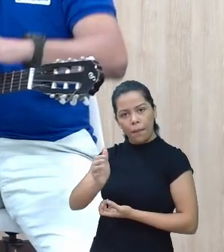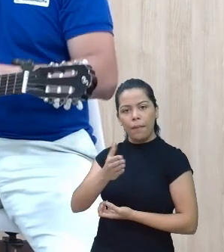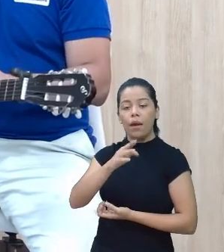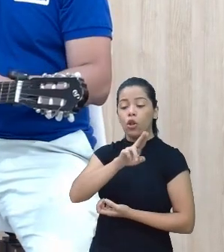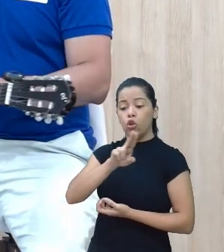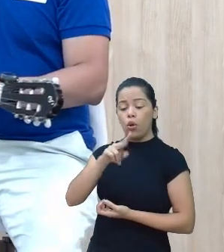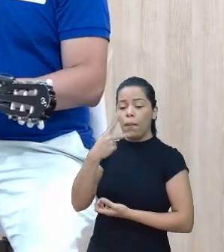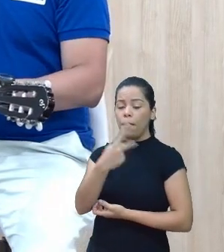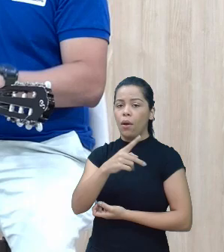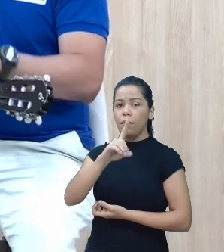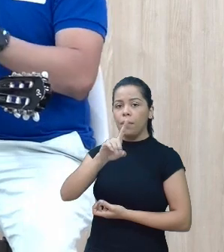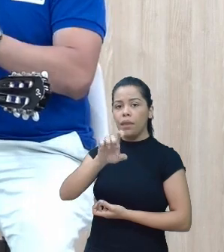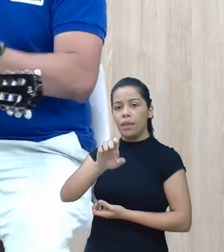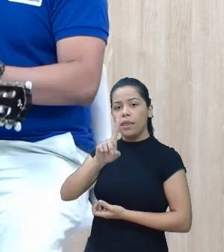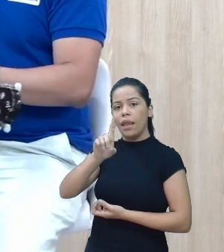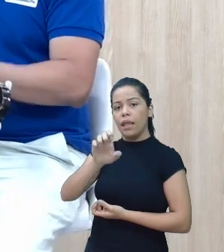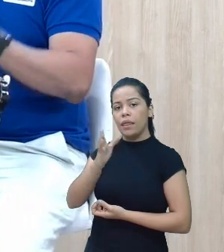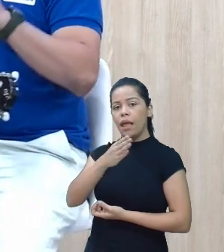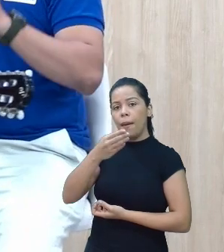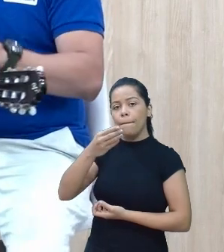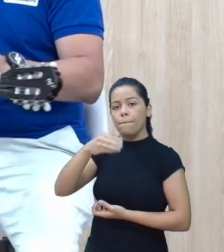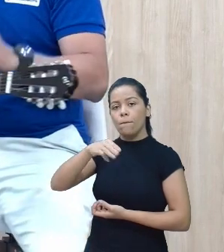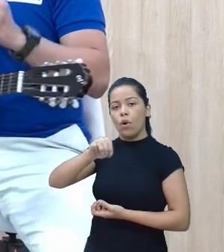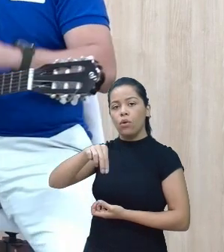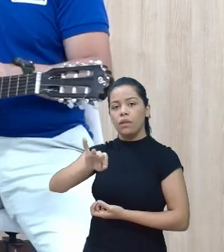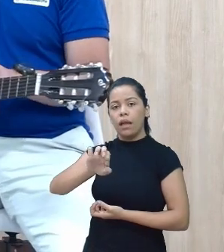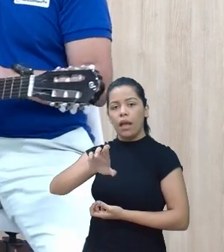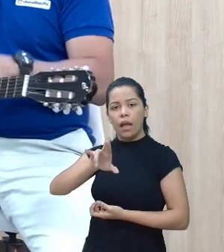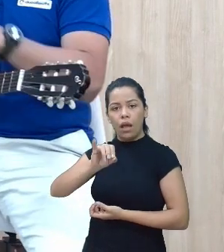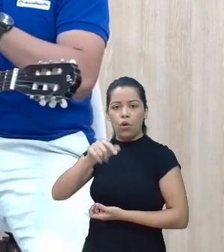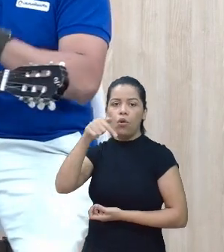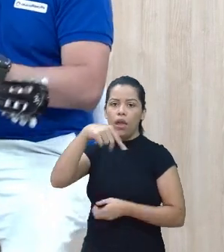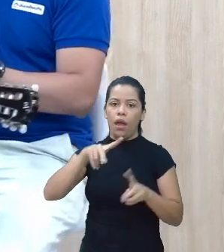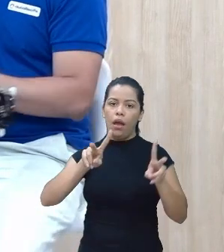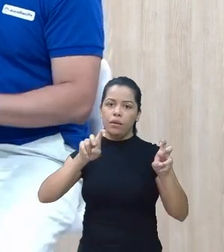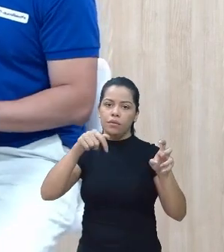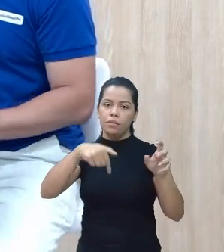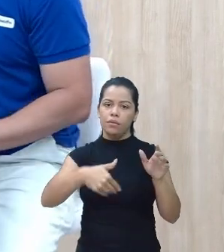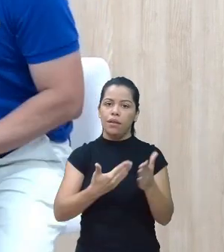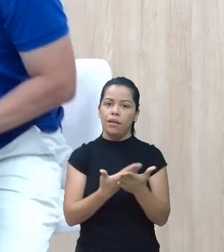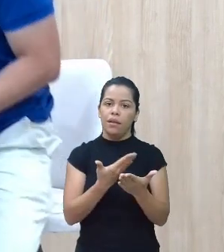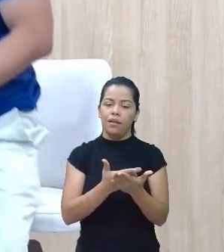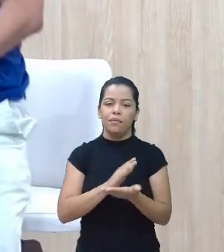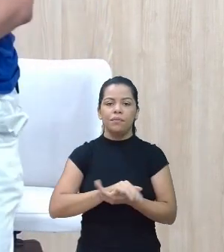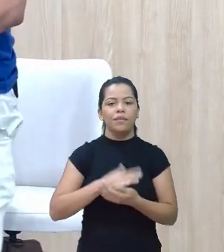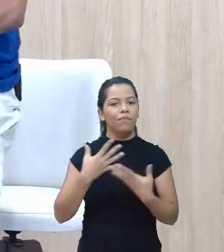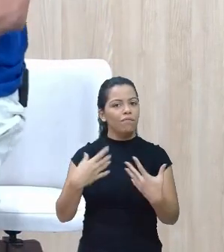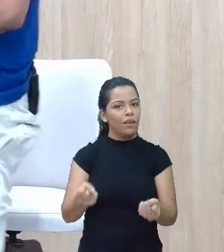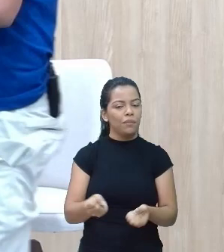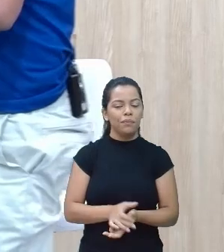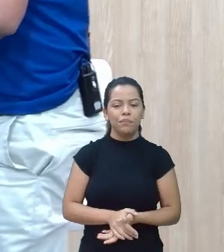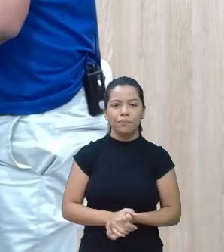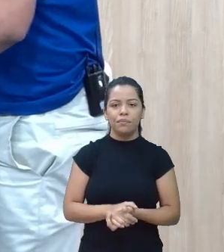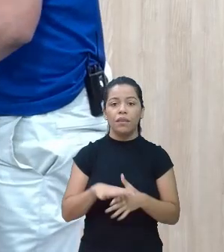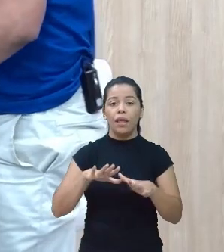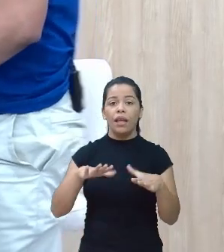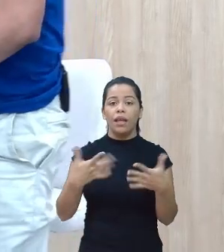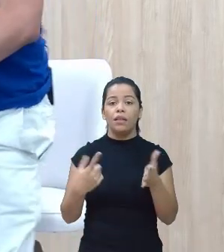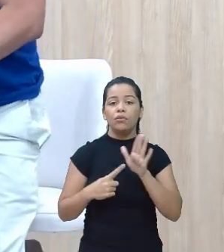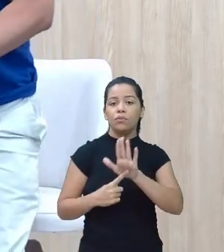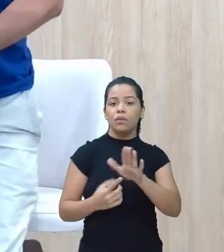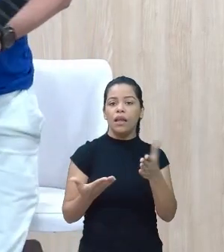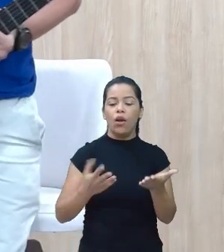poeta, e é a nossa base da nossa explanação de hoje. Vamos embora. Bom, em cima da nossa